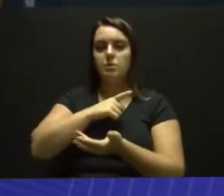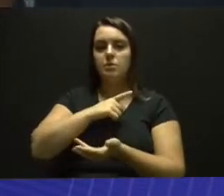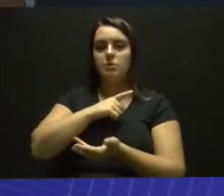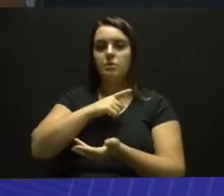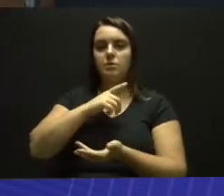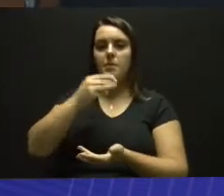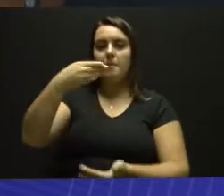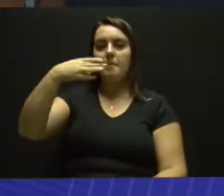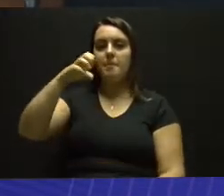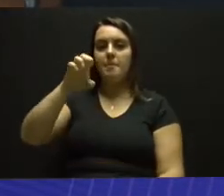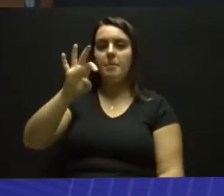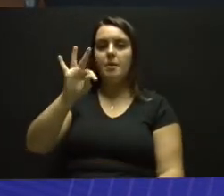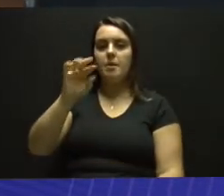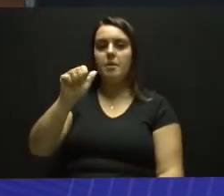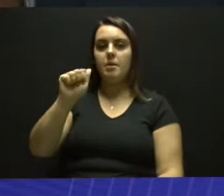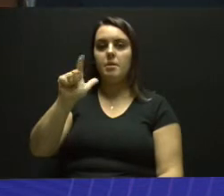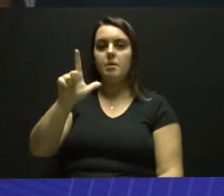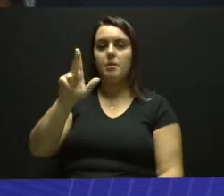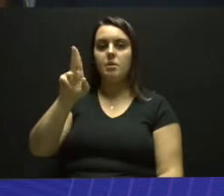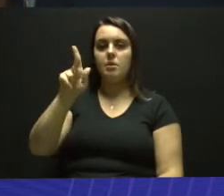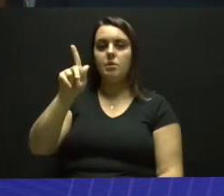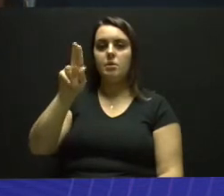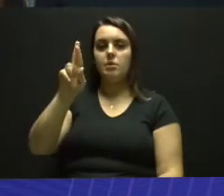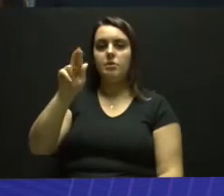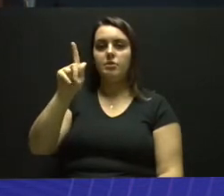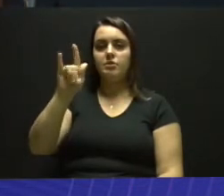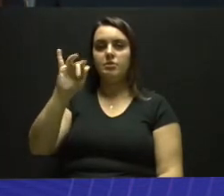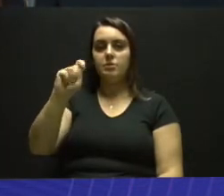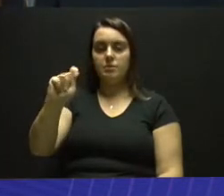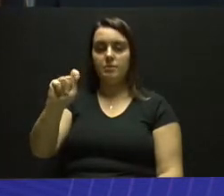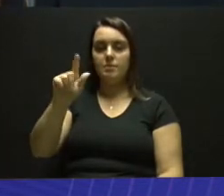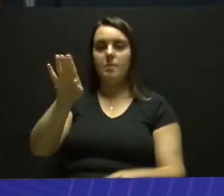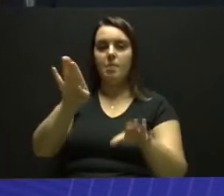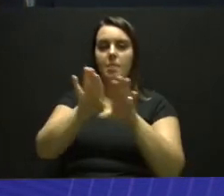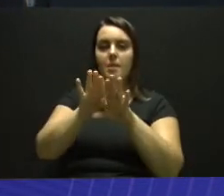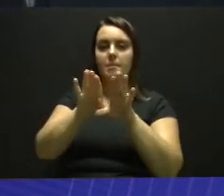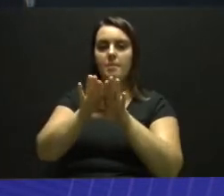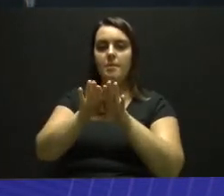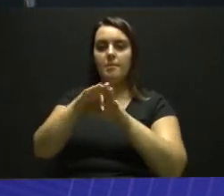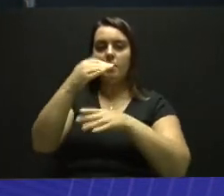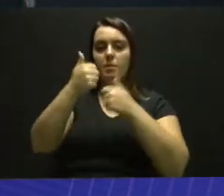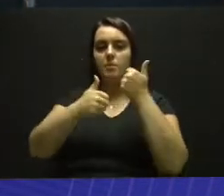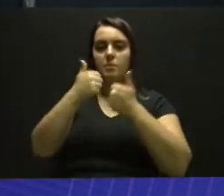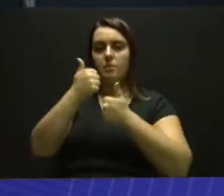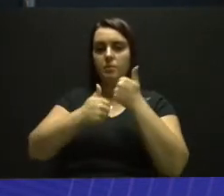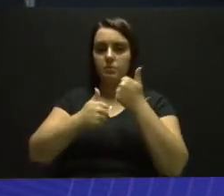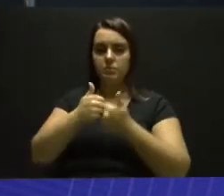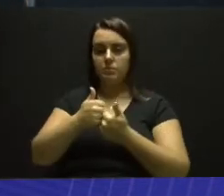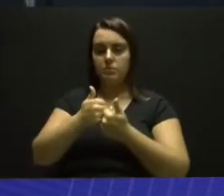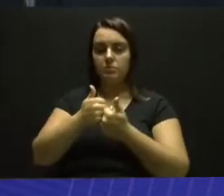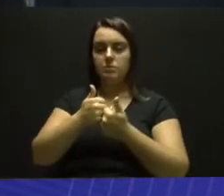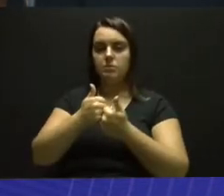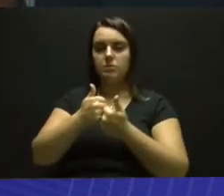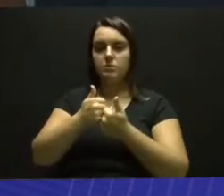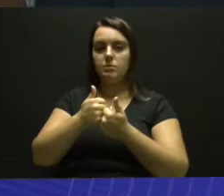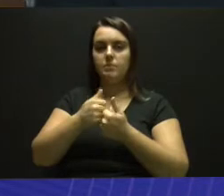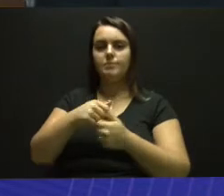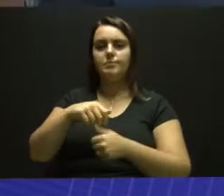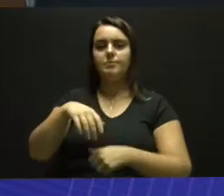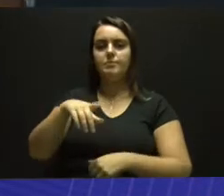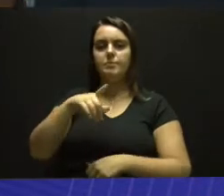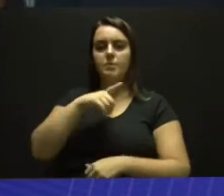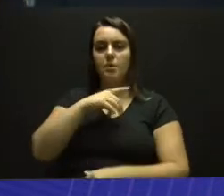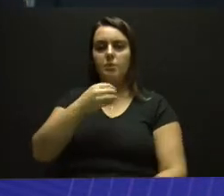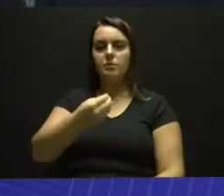metalúrgico administrador de empresas e psicólogo do esporte antónio mas possui uma vasta